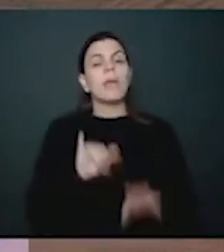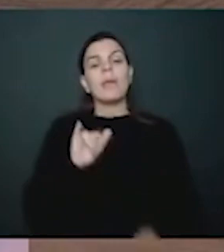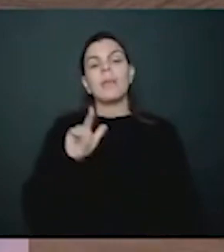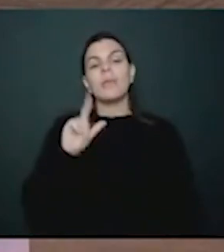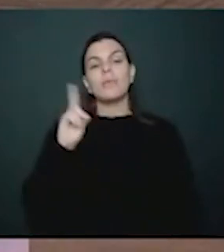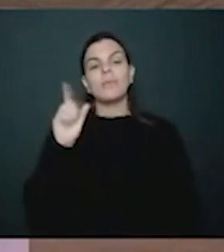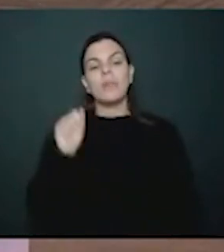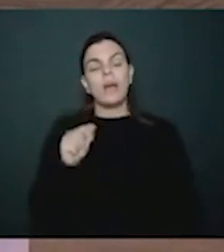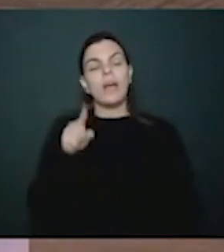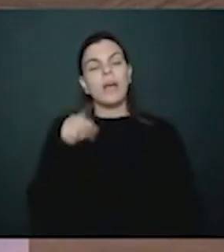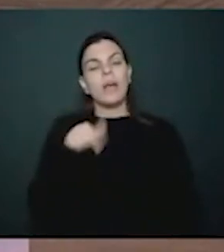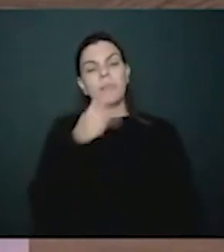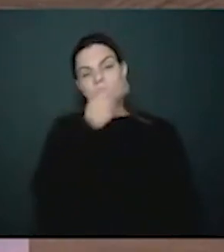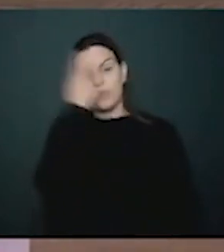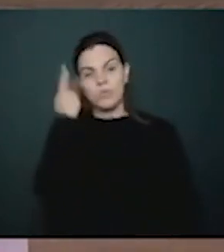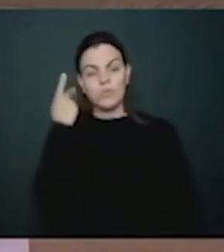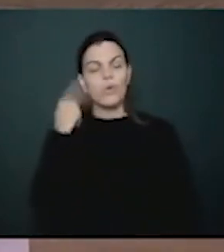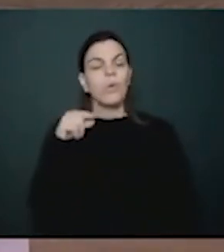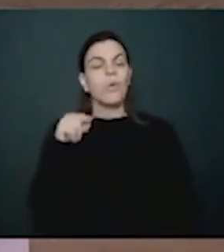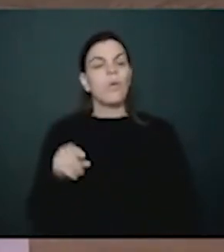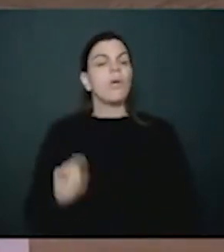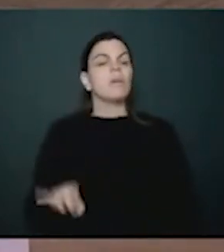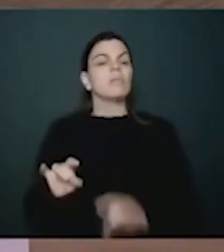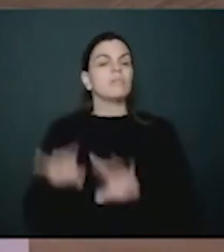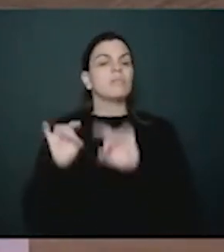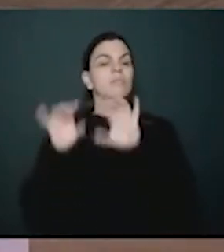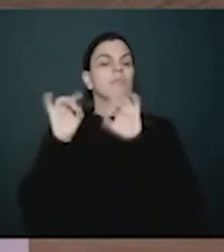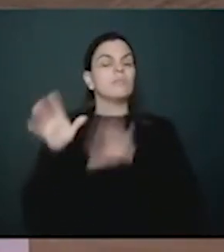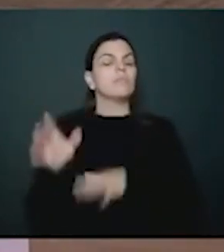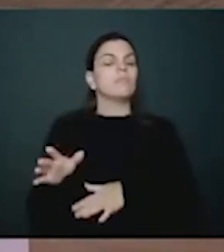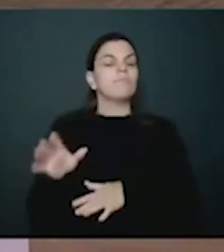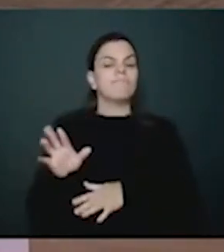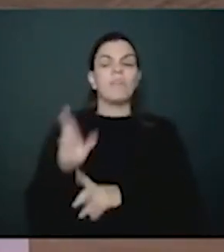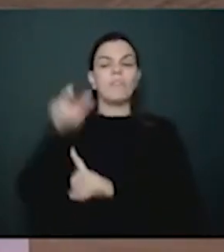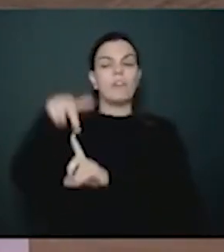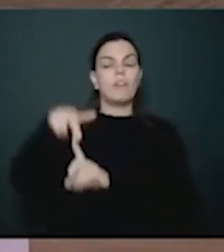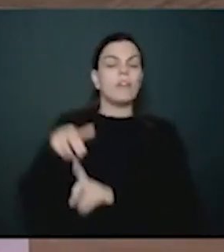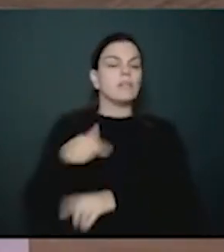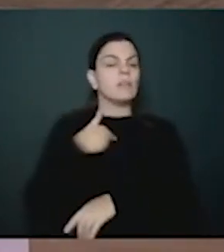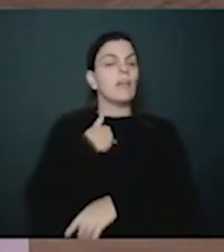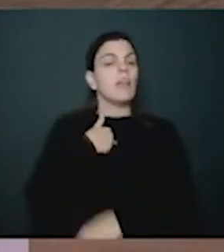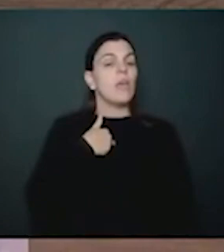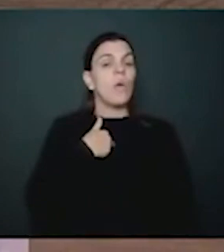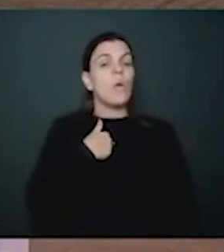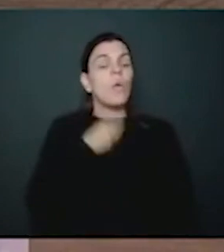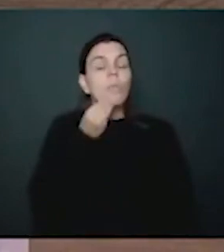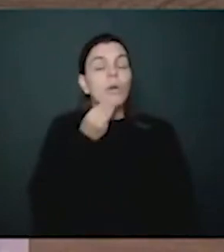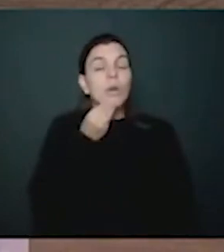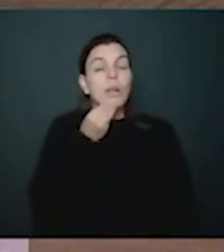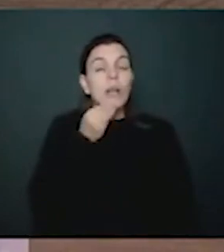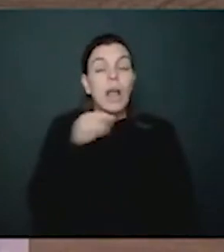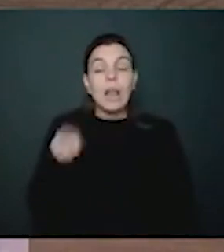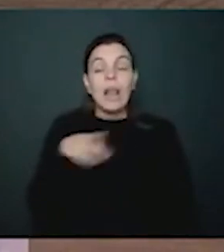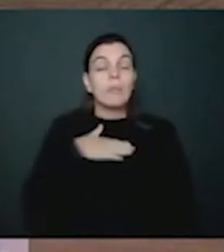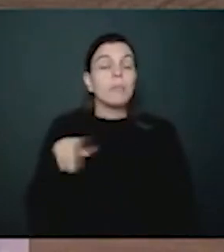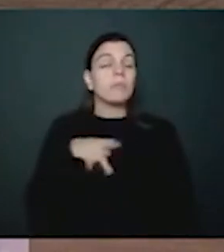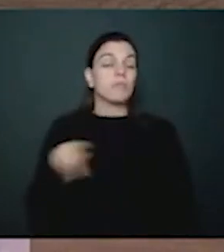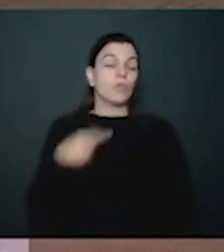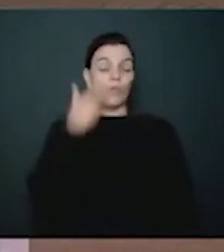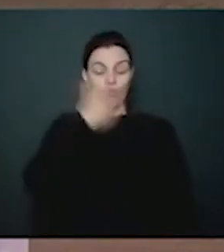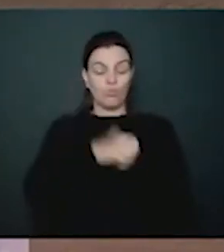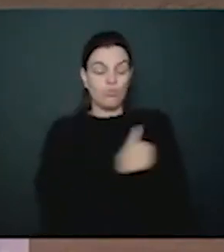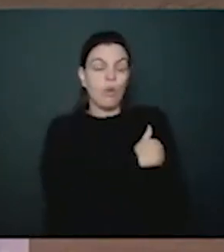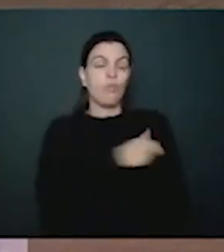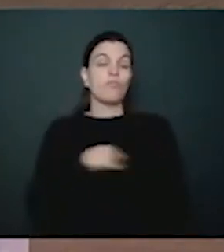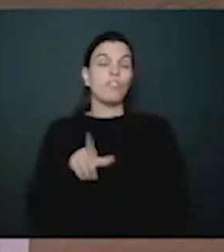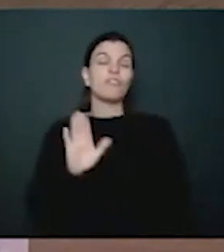padre do Colégio Padre João Bagosi, onde eu tive a oportunidade de ser aluno. Então, Vossa Excelência está de parabéns. Eu tenho certeza